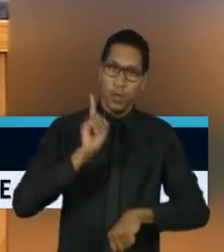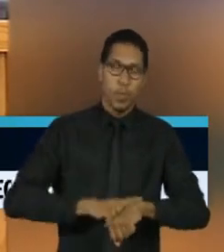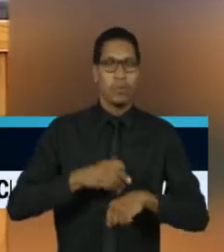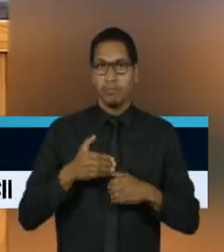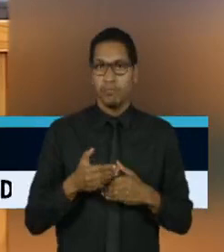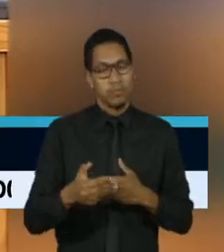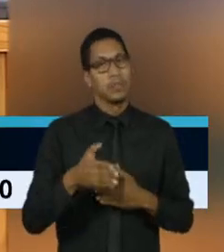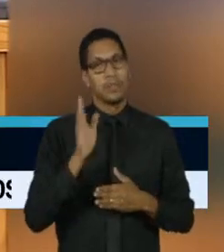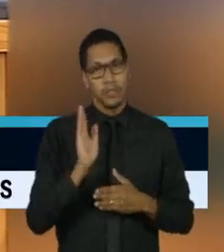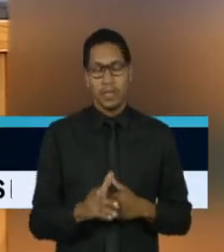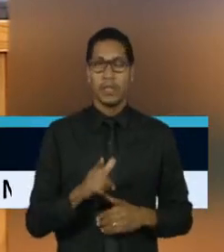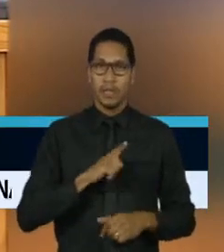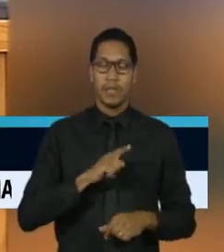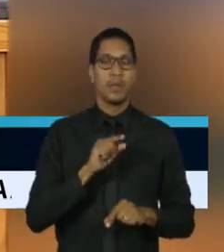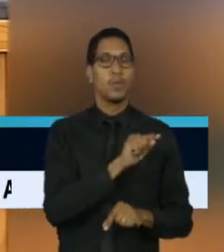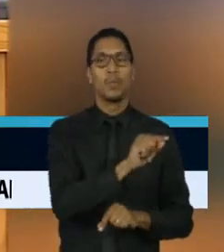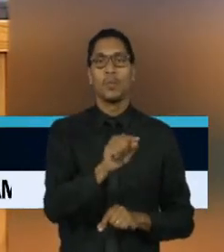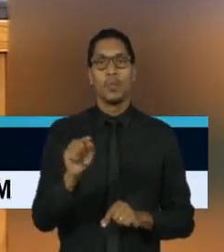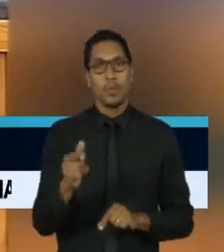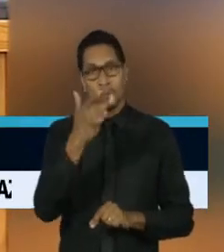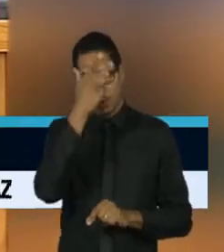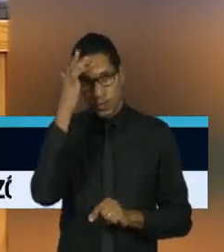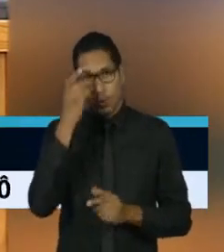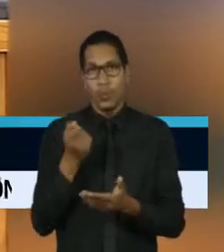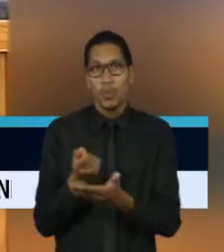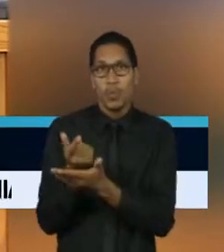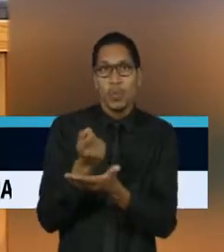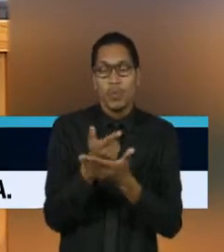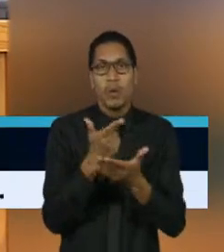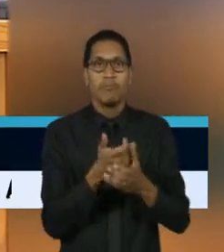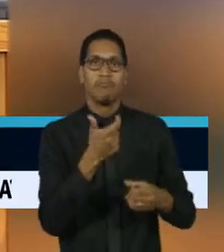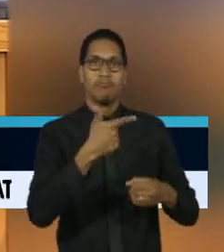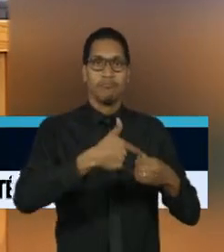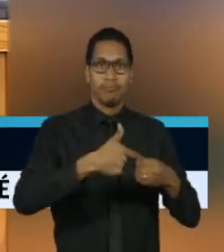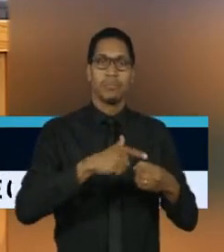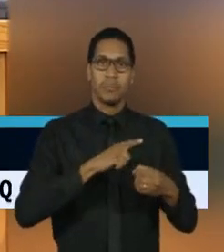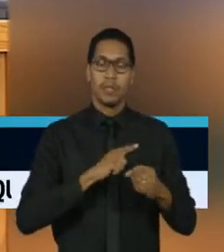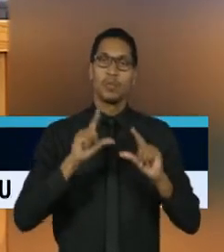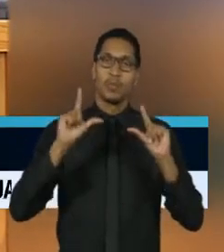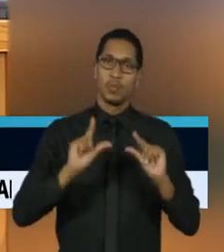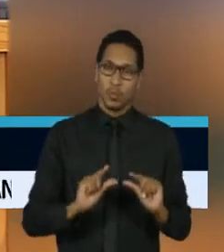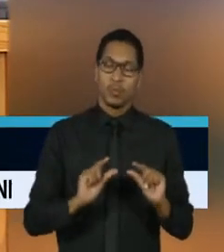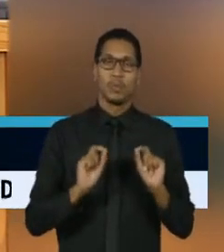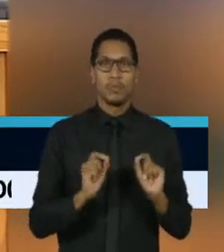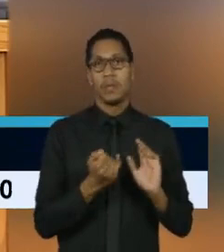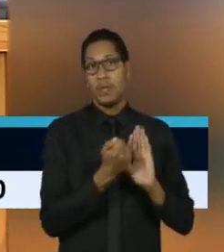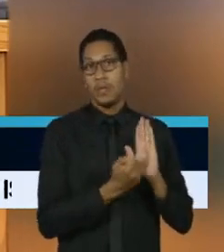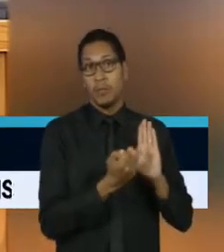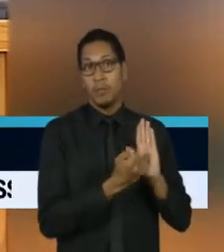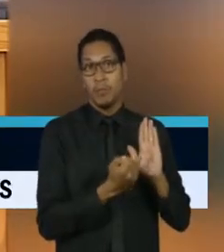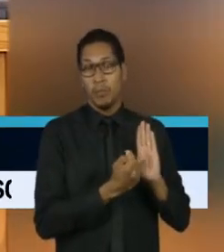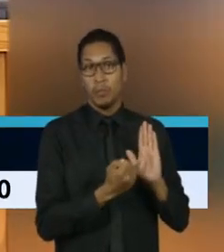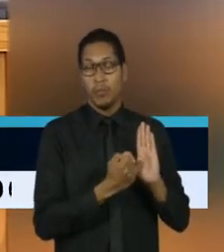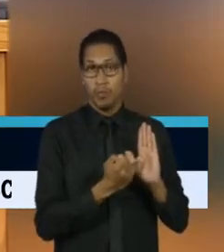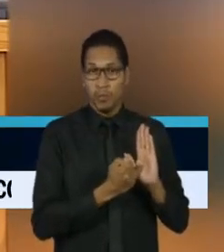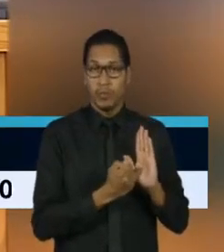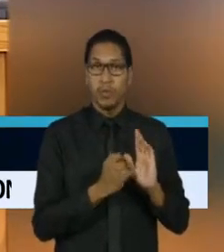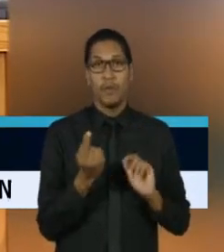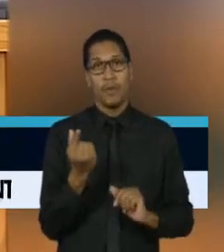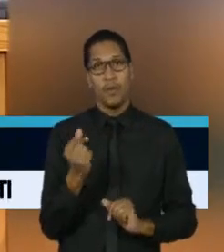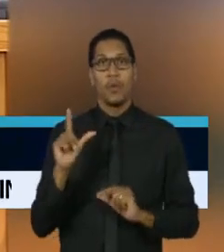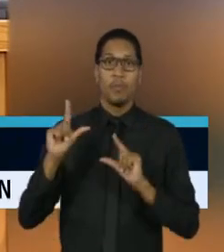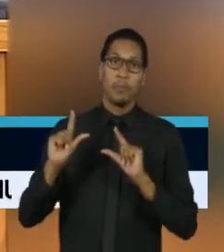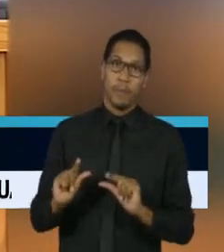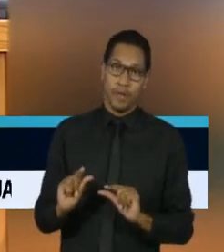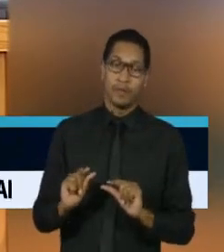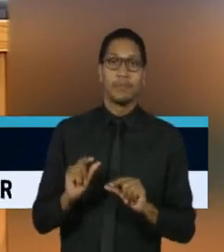na ponta da linha para os consumidores então a sessão de carga tributária para enfrentarmos esse problema